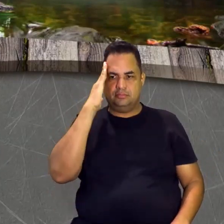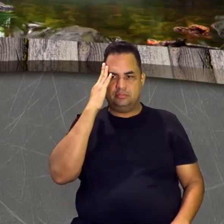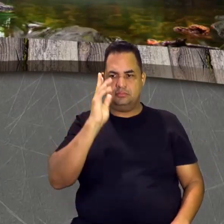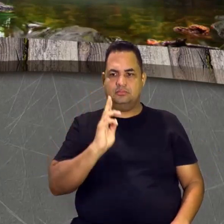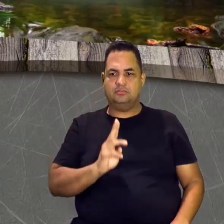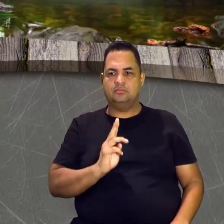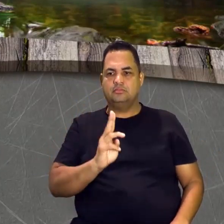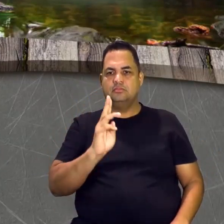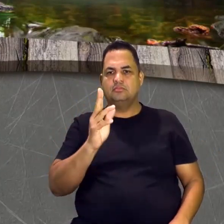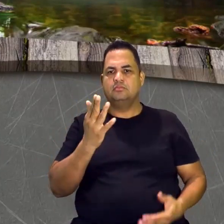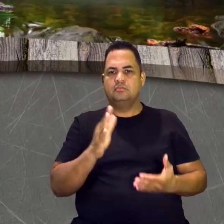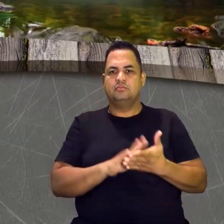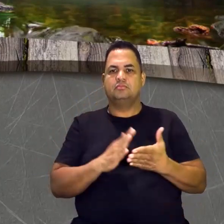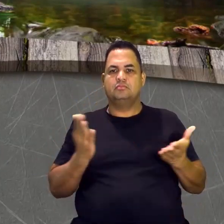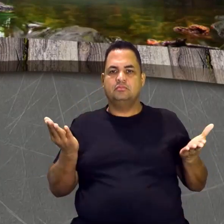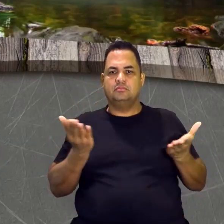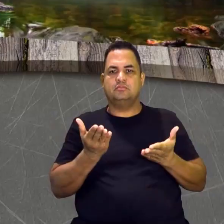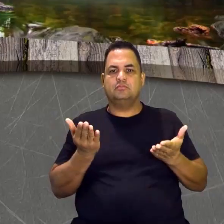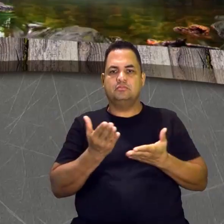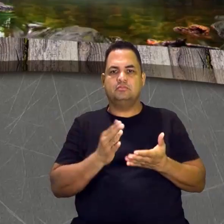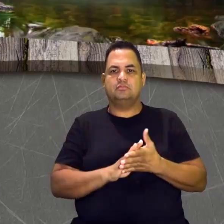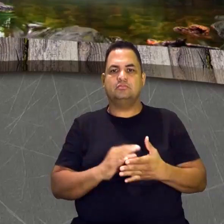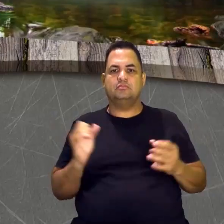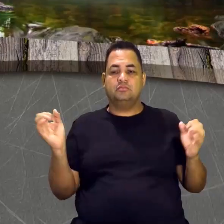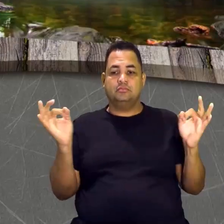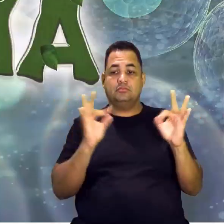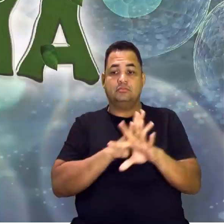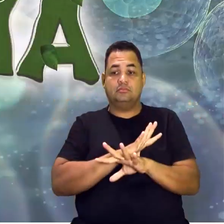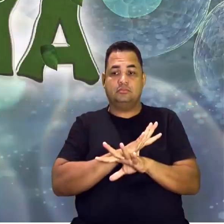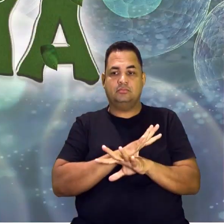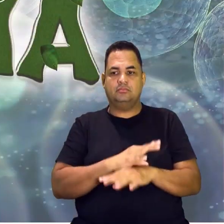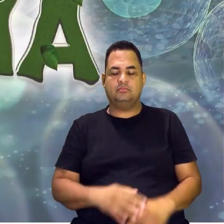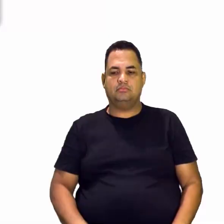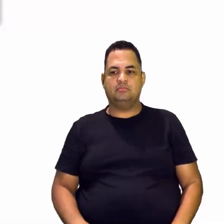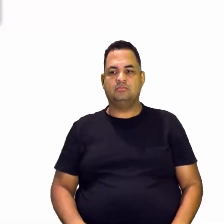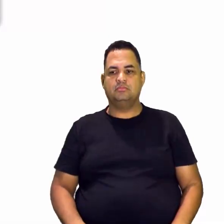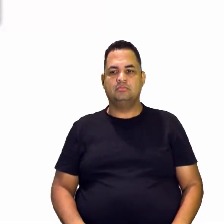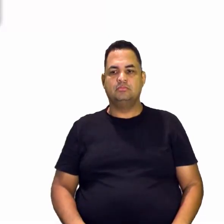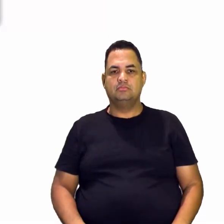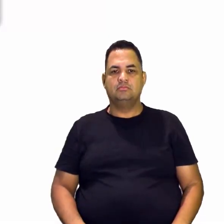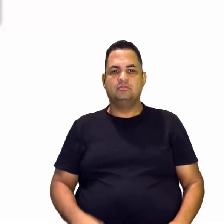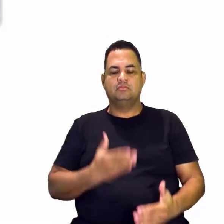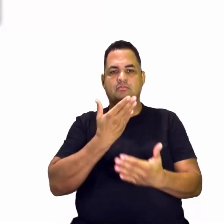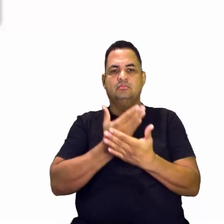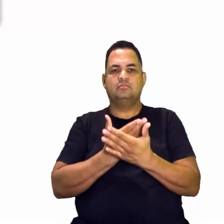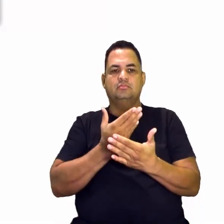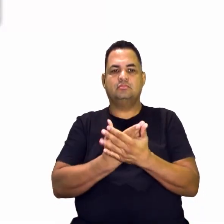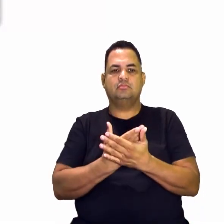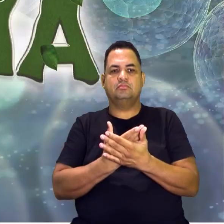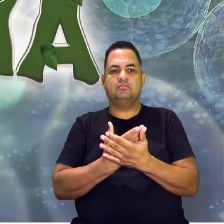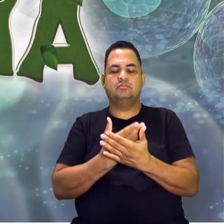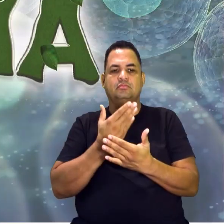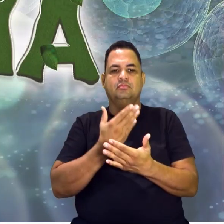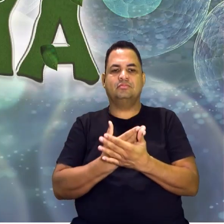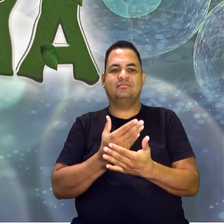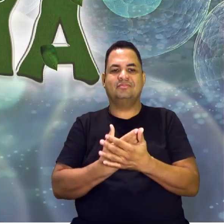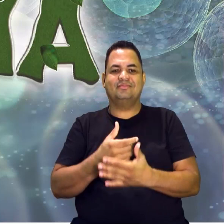esse processo a partir de agora, tá pronto? Vamos lá então? Joga na tela. Aula